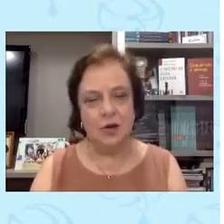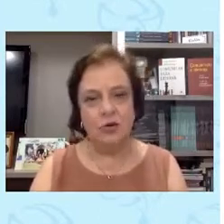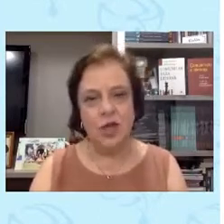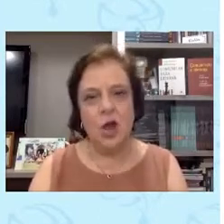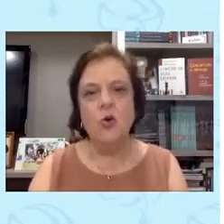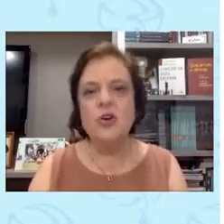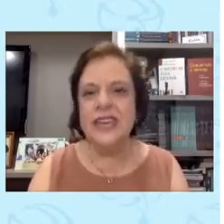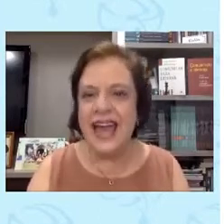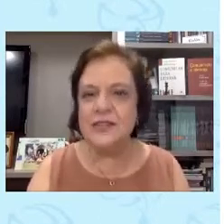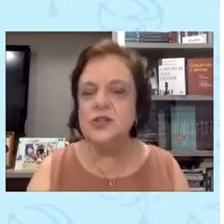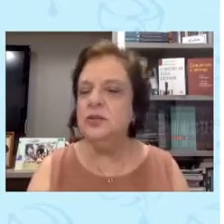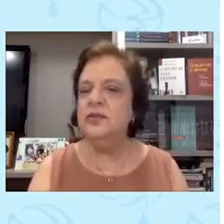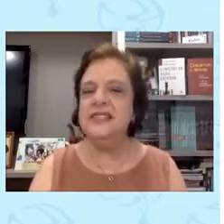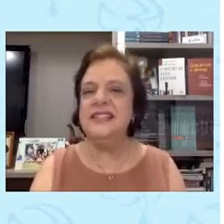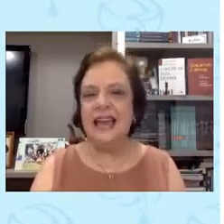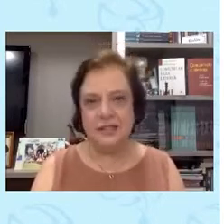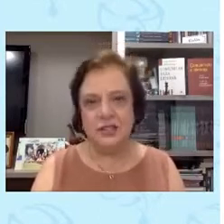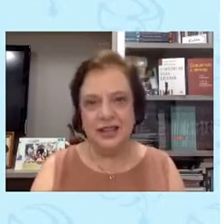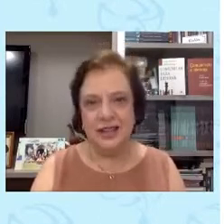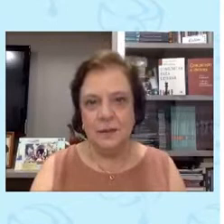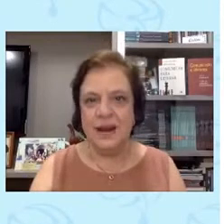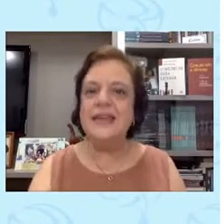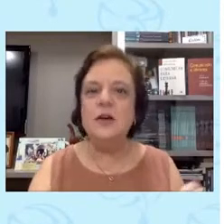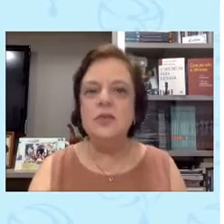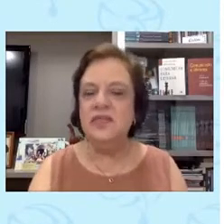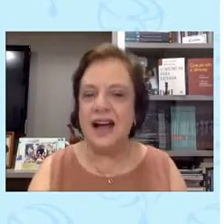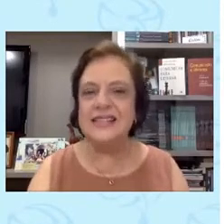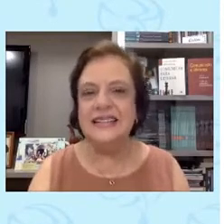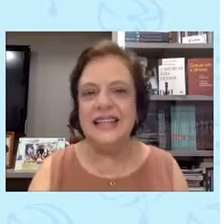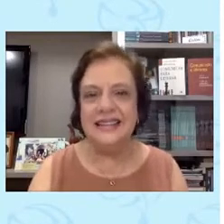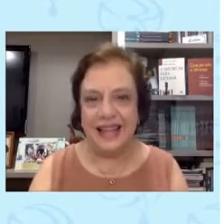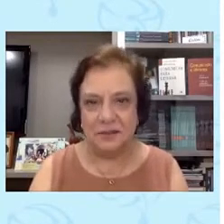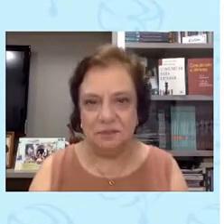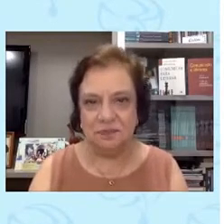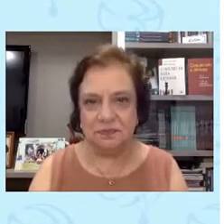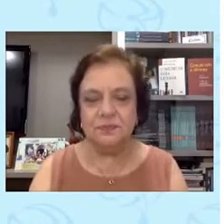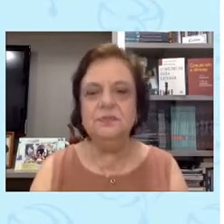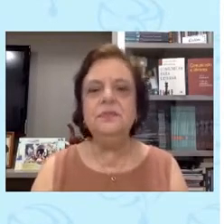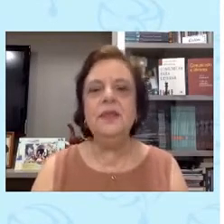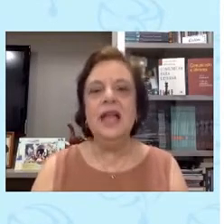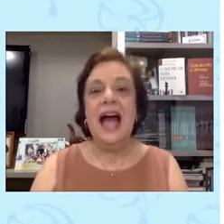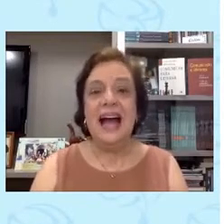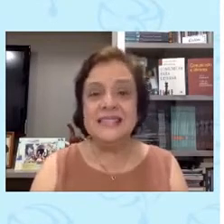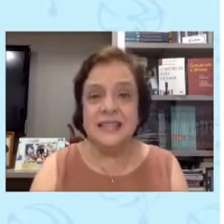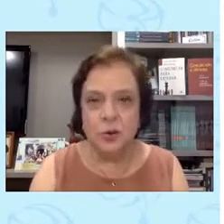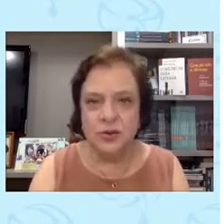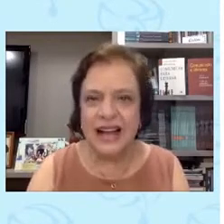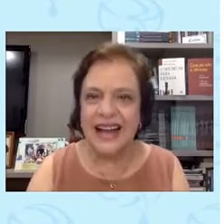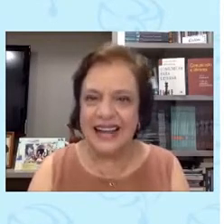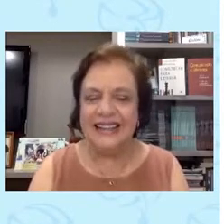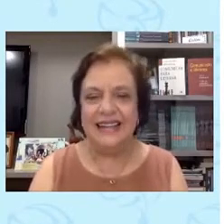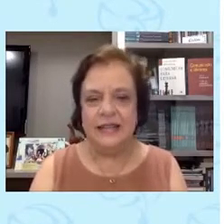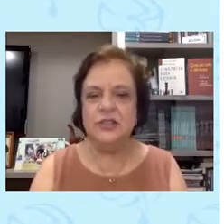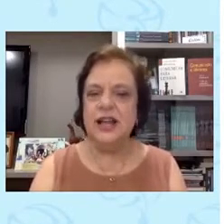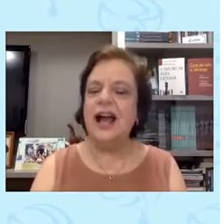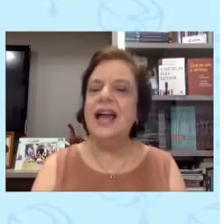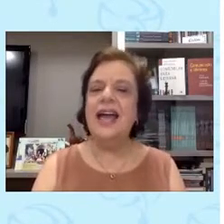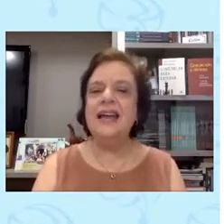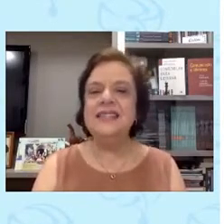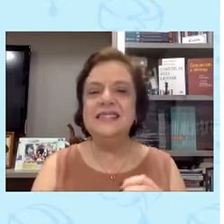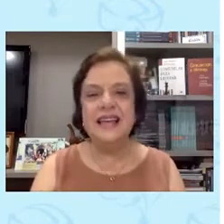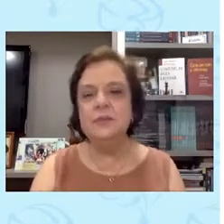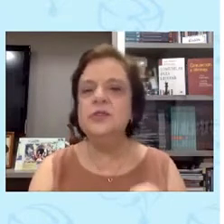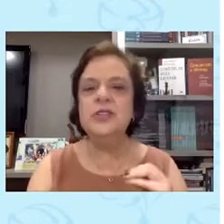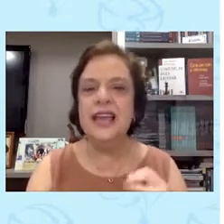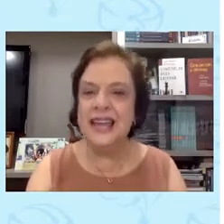comunicação, o que é suficiente para que eu me faça entender? A segunda característica